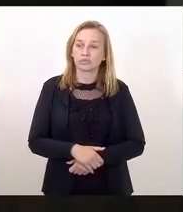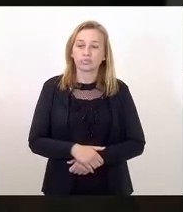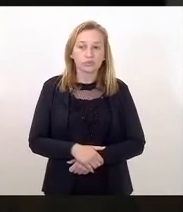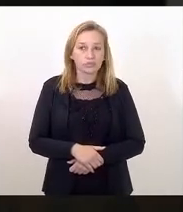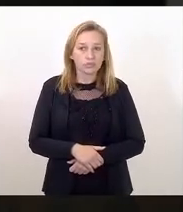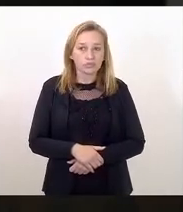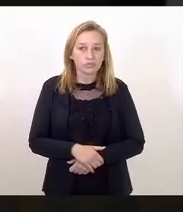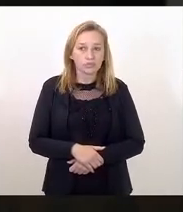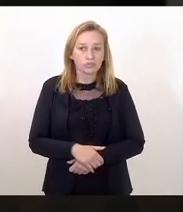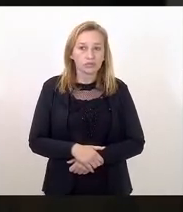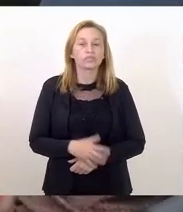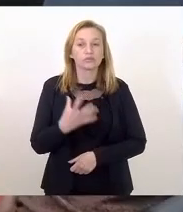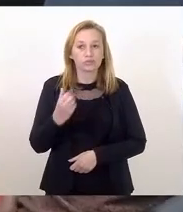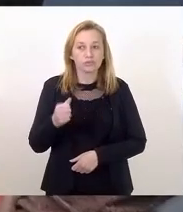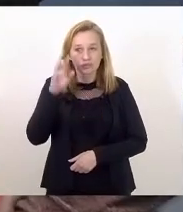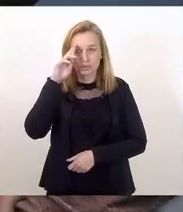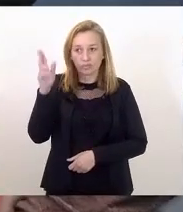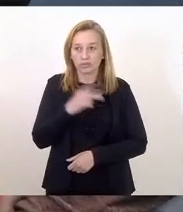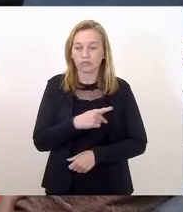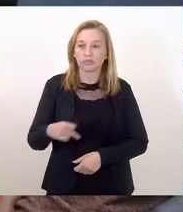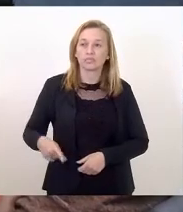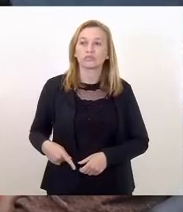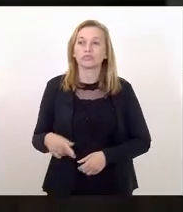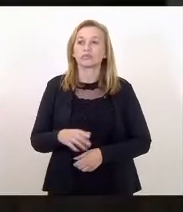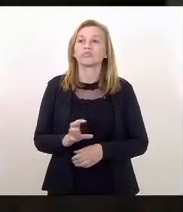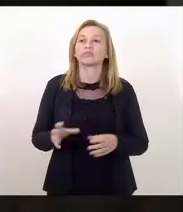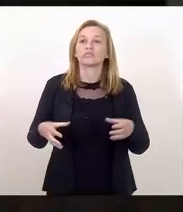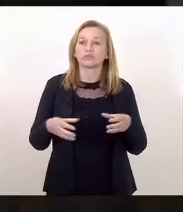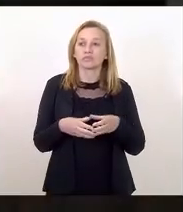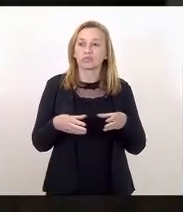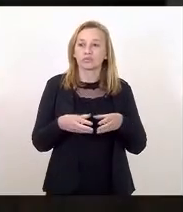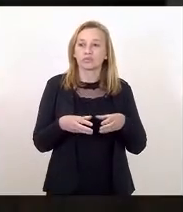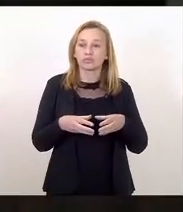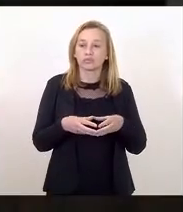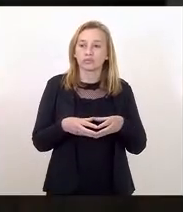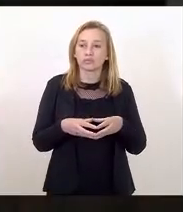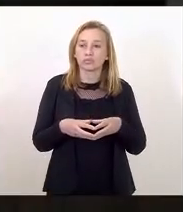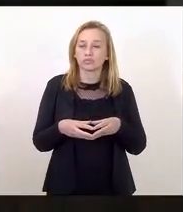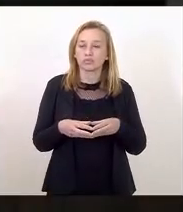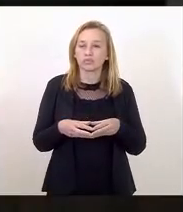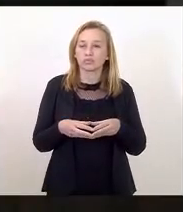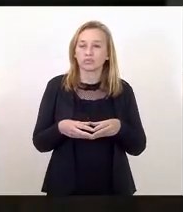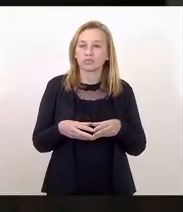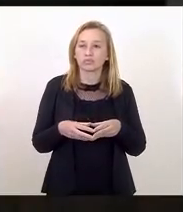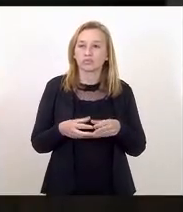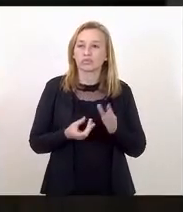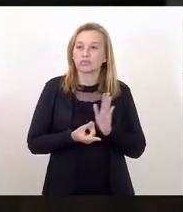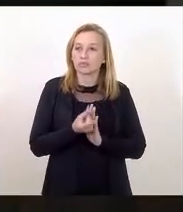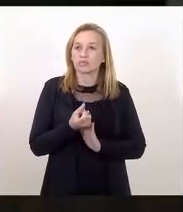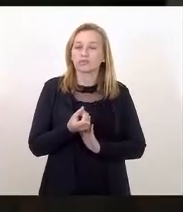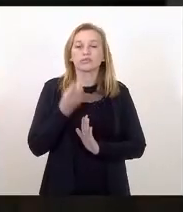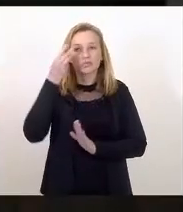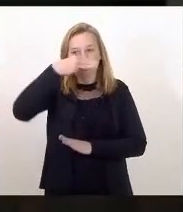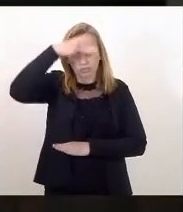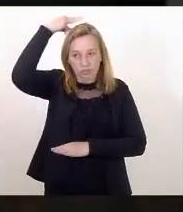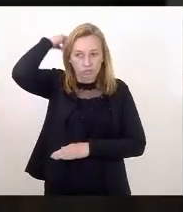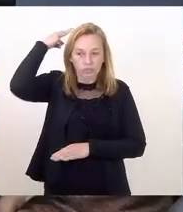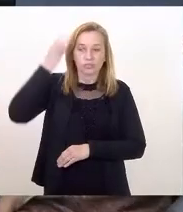Vai ser favorável, senhor presidente. Pela Comissão de Orçamento, Márcio Bacheco.